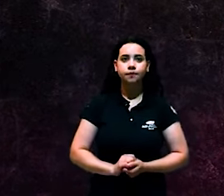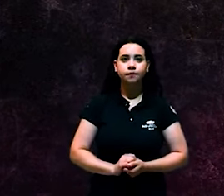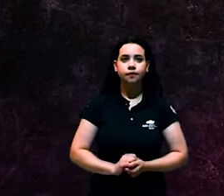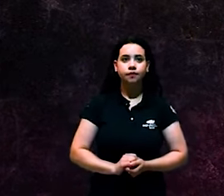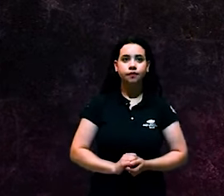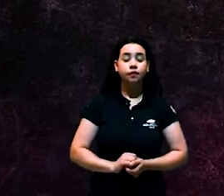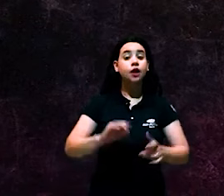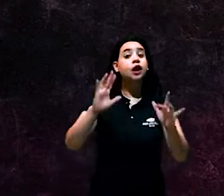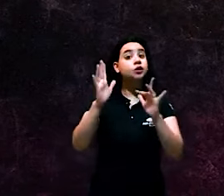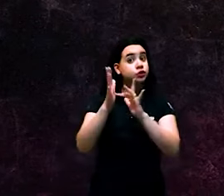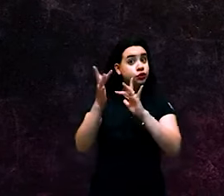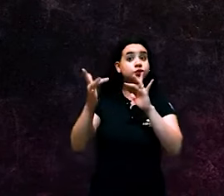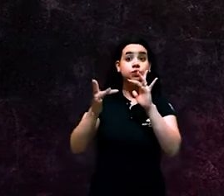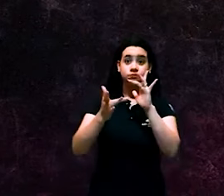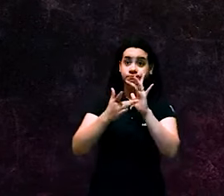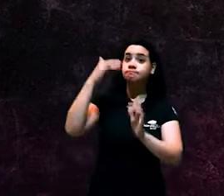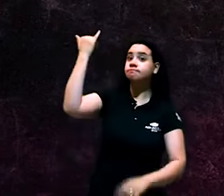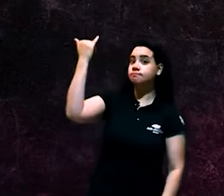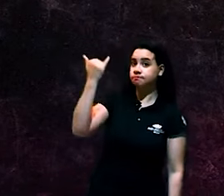nos deixou esta palavra e diz: